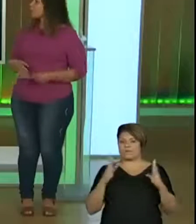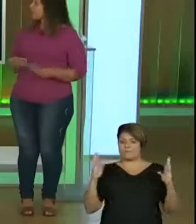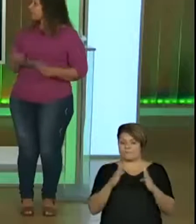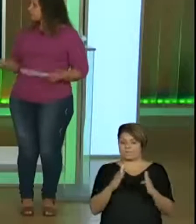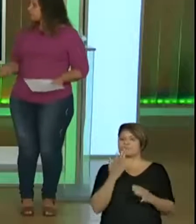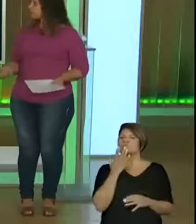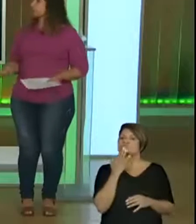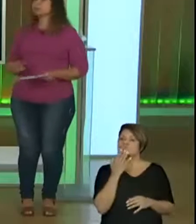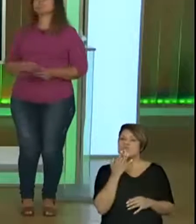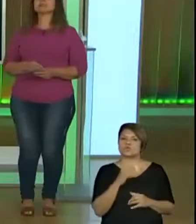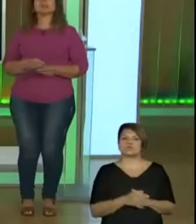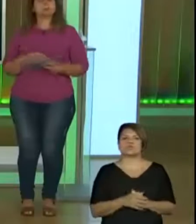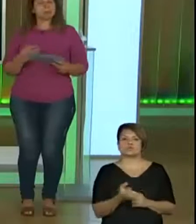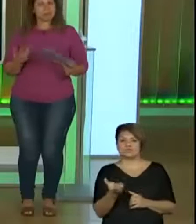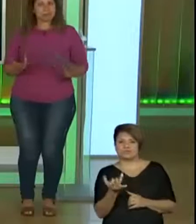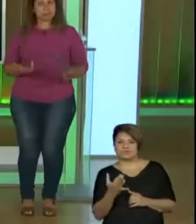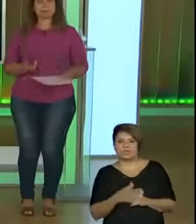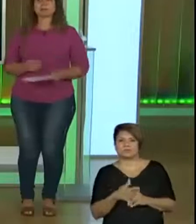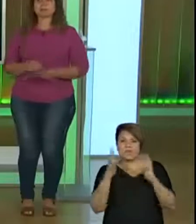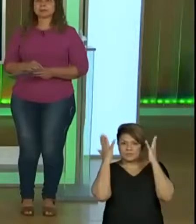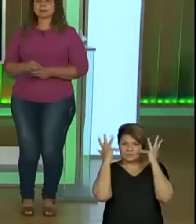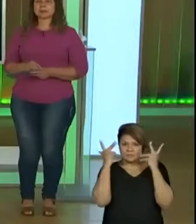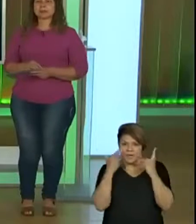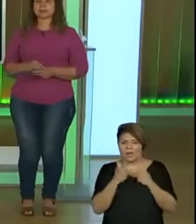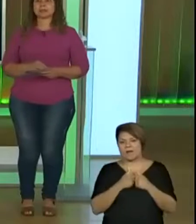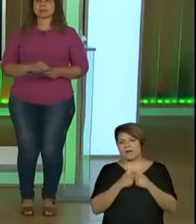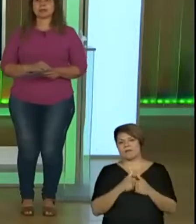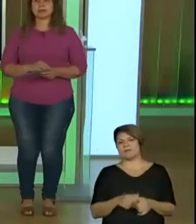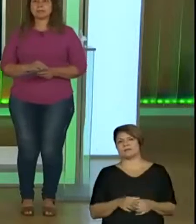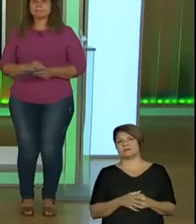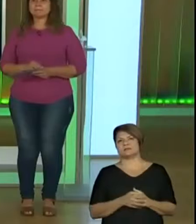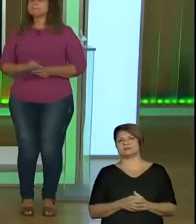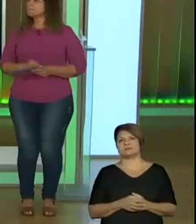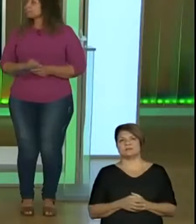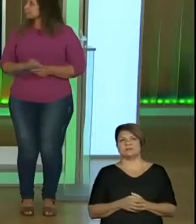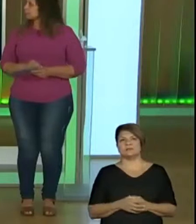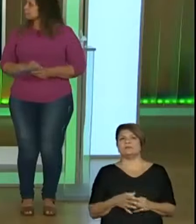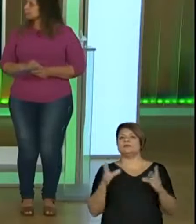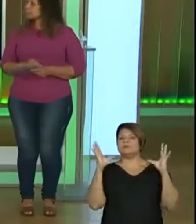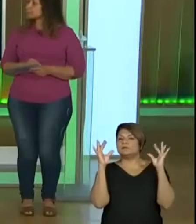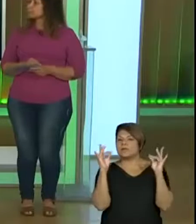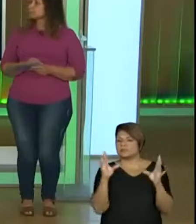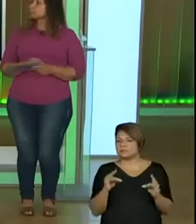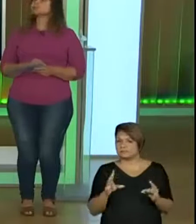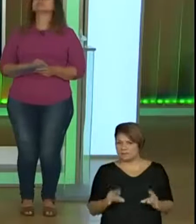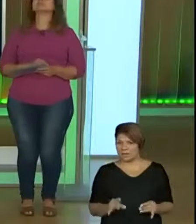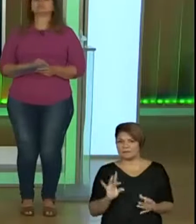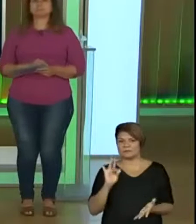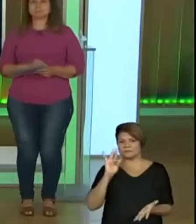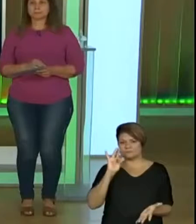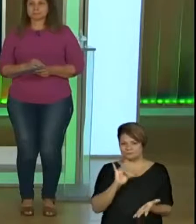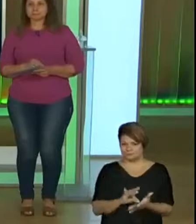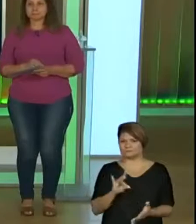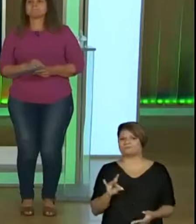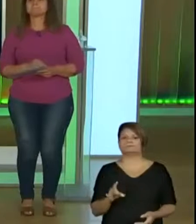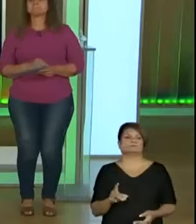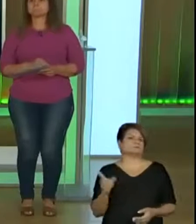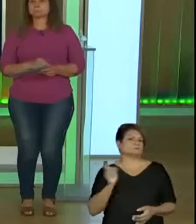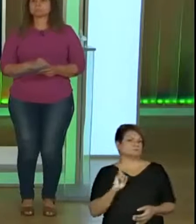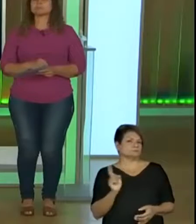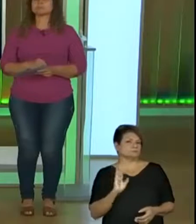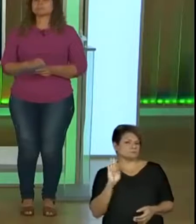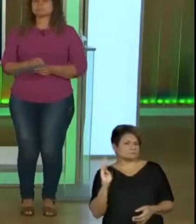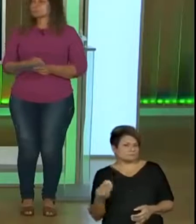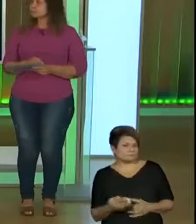cor, valor. Os animais. Os animais que estão representados nela. Os detalhes que fazem ela ser original, para ninguém poder...